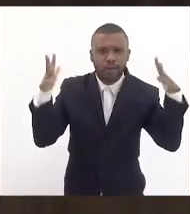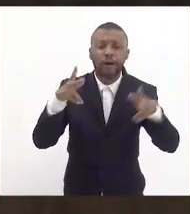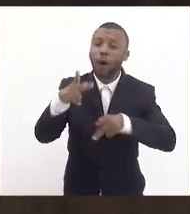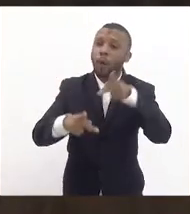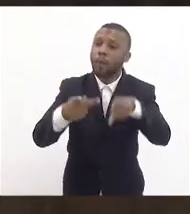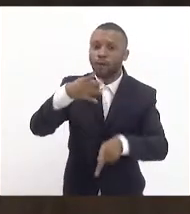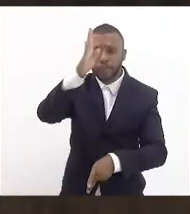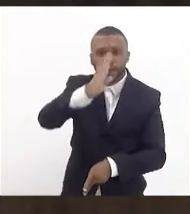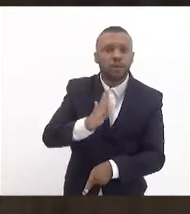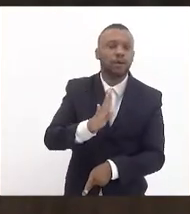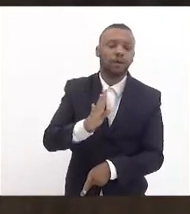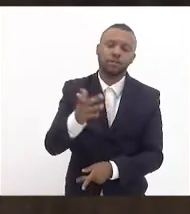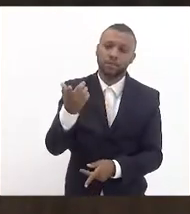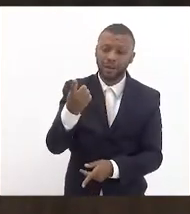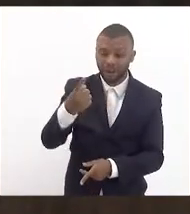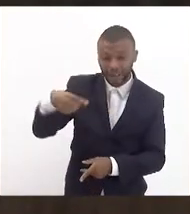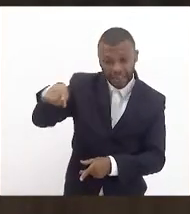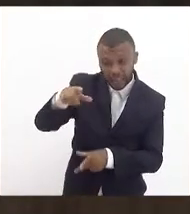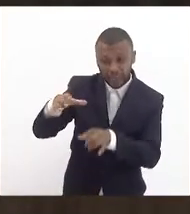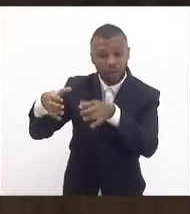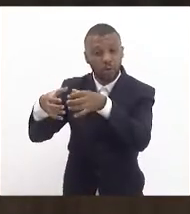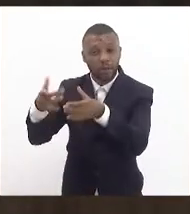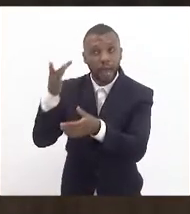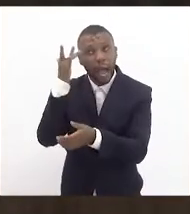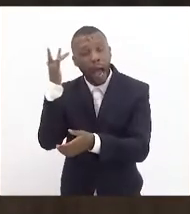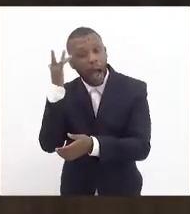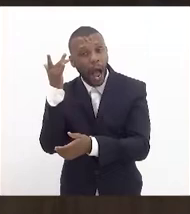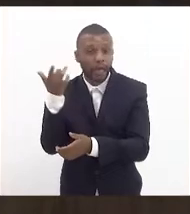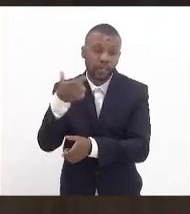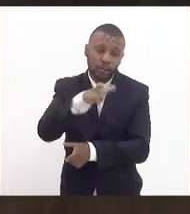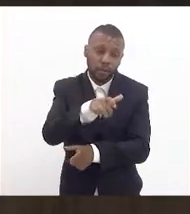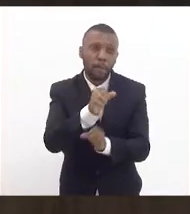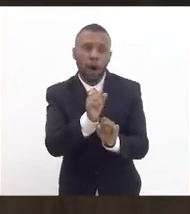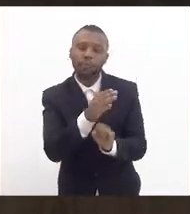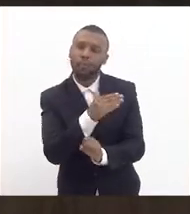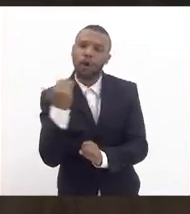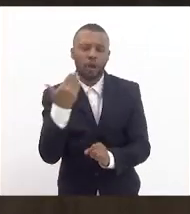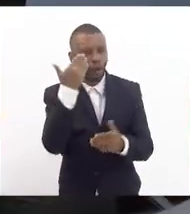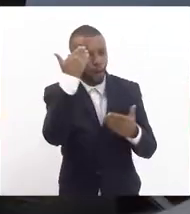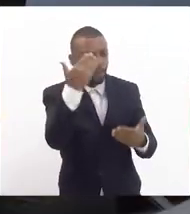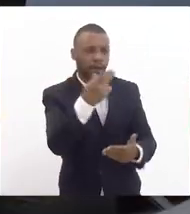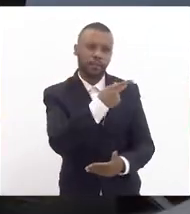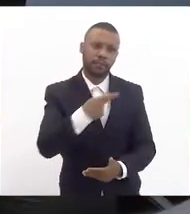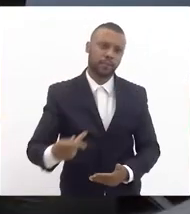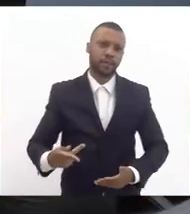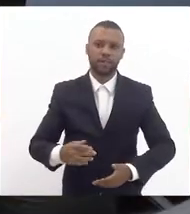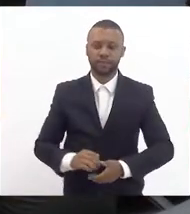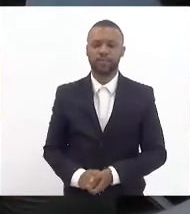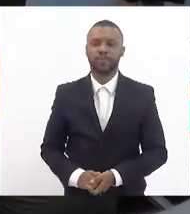não aqueles que acham que as pessoas possam morrer. Obrigada, presidente.